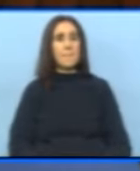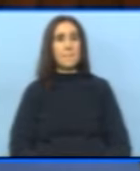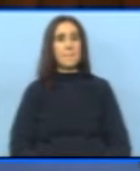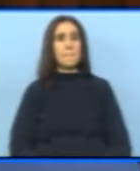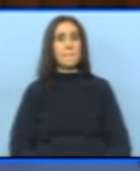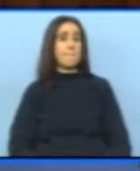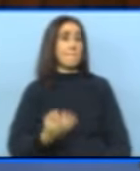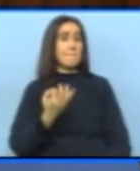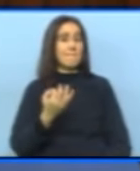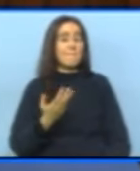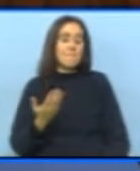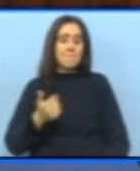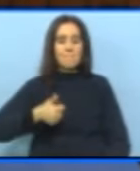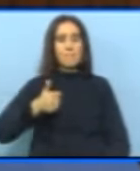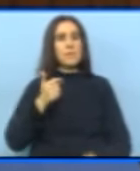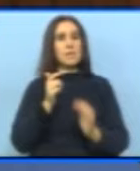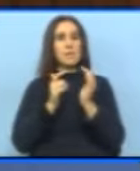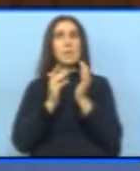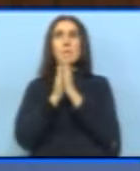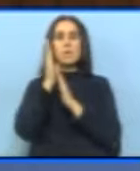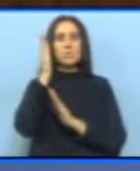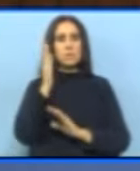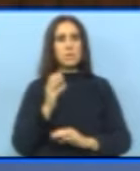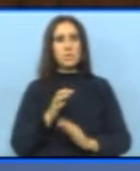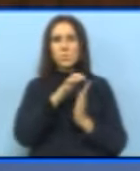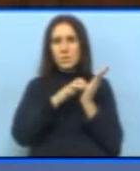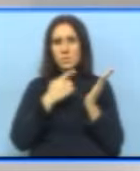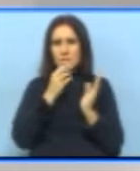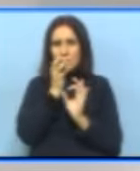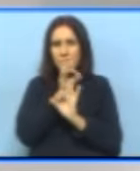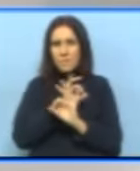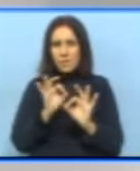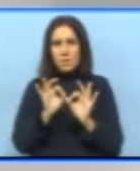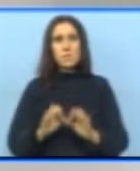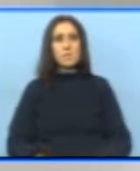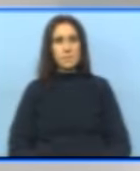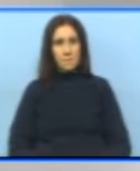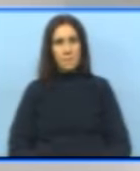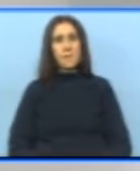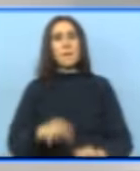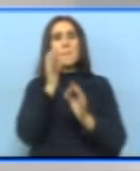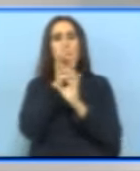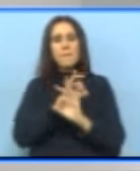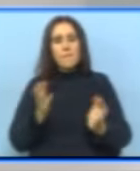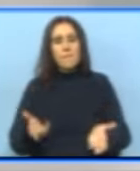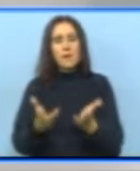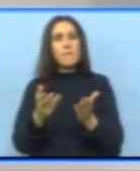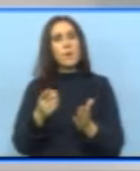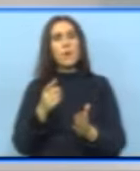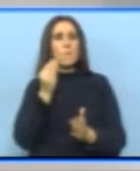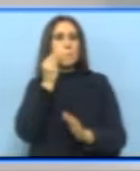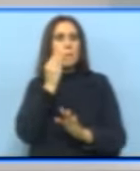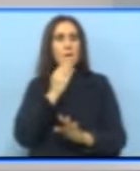sempre a Deus, não é? E a é como última termina o frase texto, ser perfeitos, não é? Esse ser perfeitos não como um estado acabado, nós às